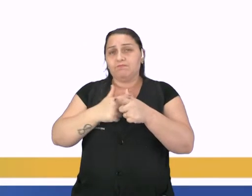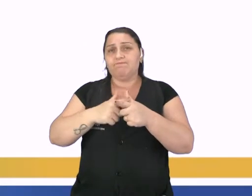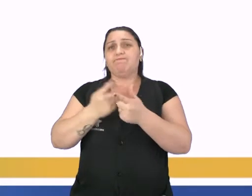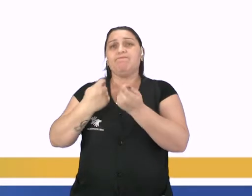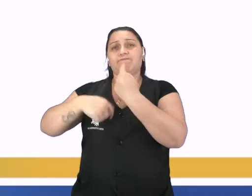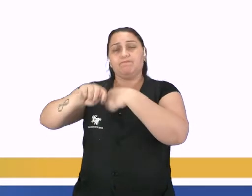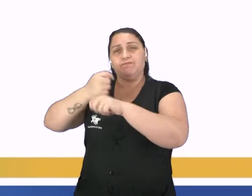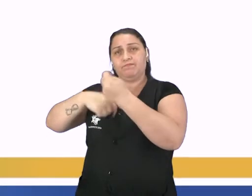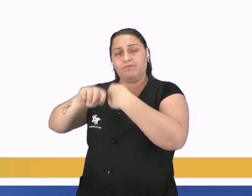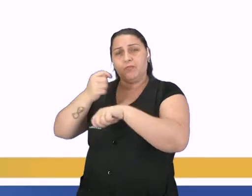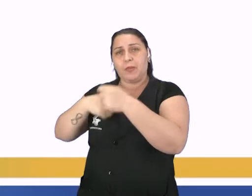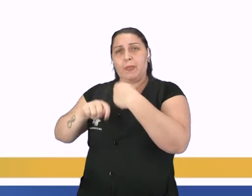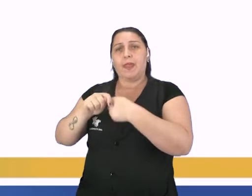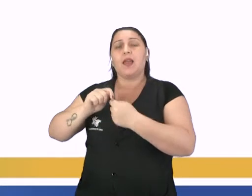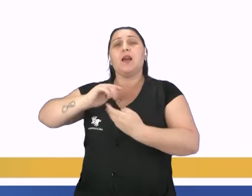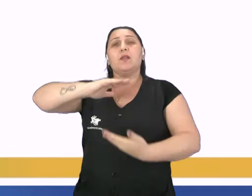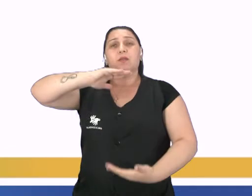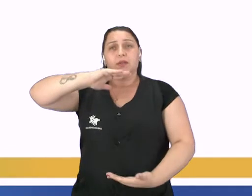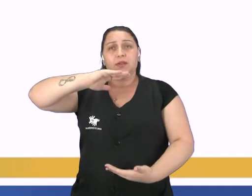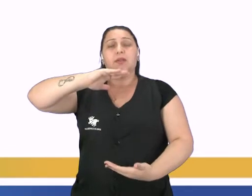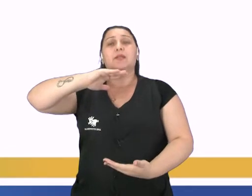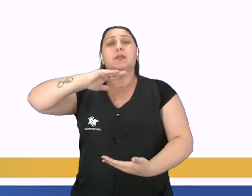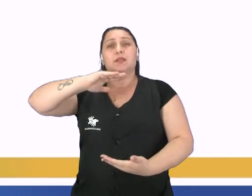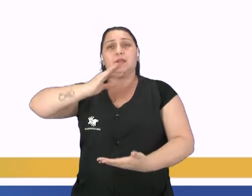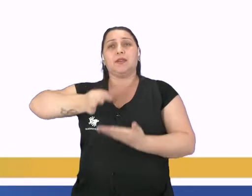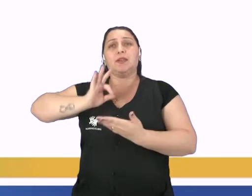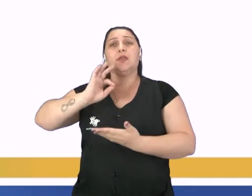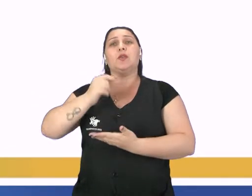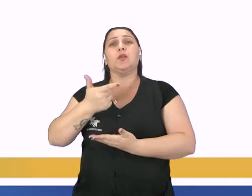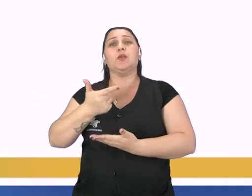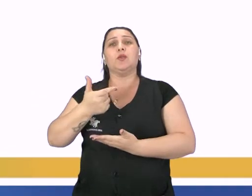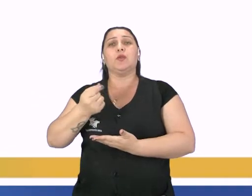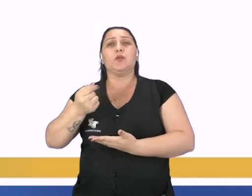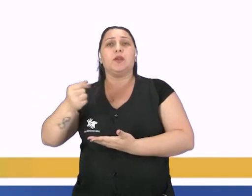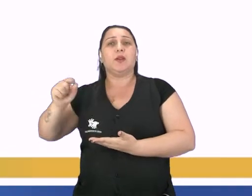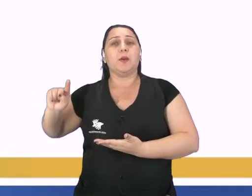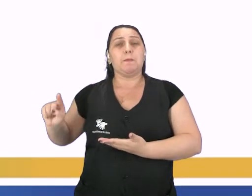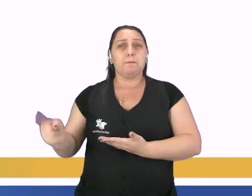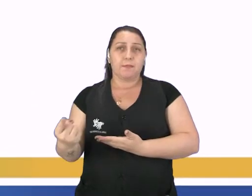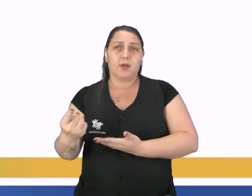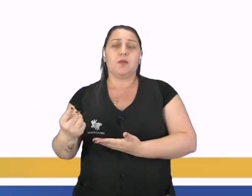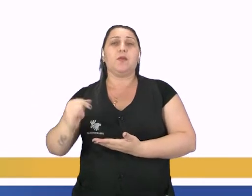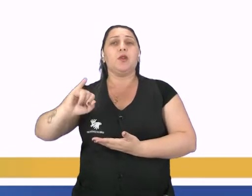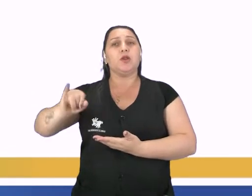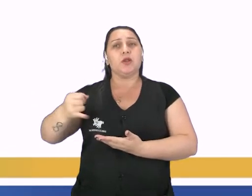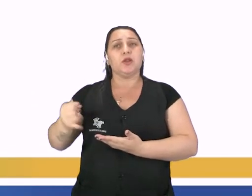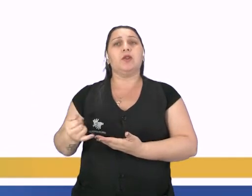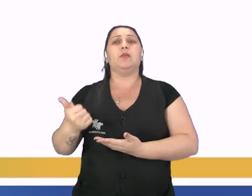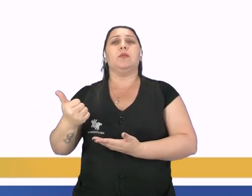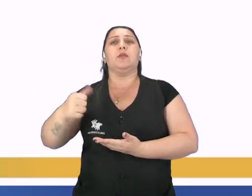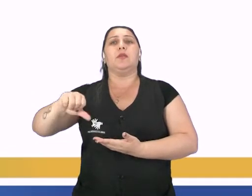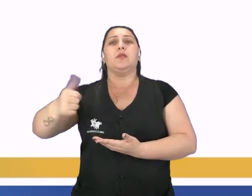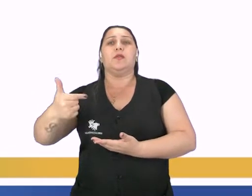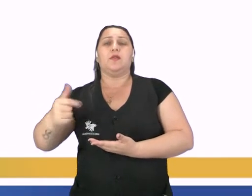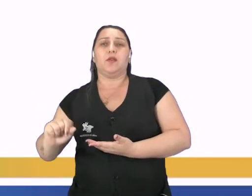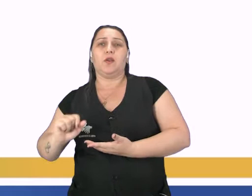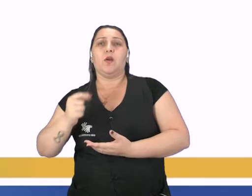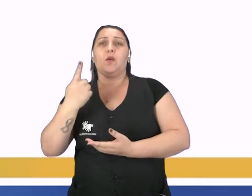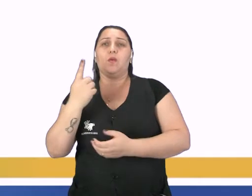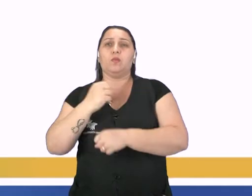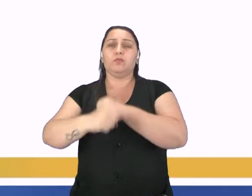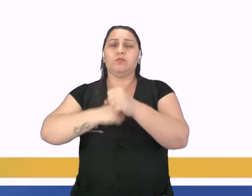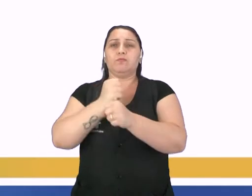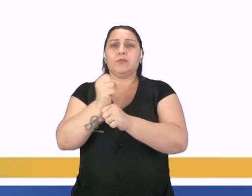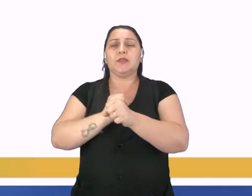econômico, a saca de café era cotada a R$200 mil em janeiro de 1929. Um ano depois,